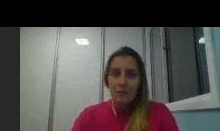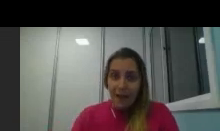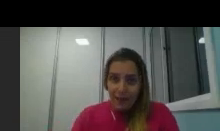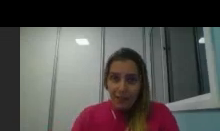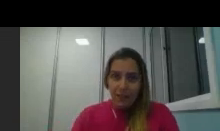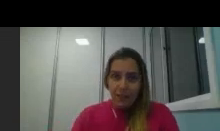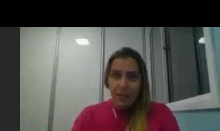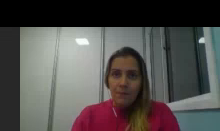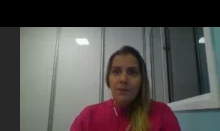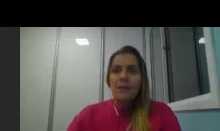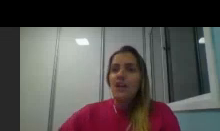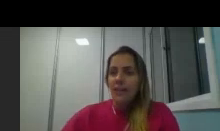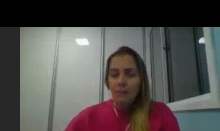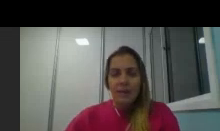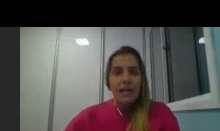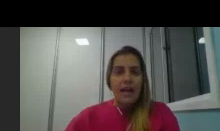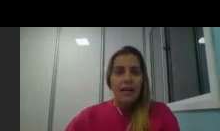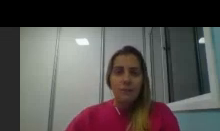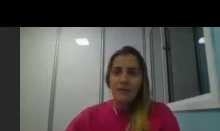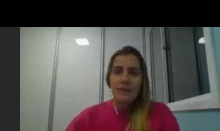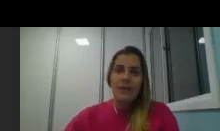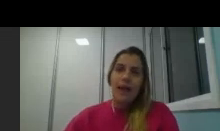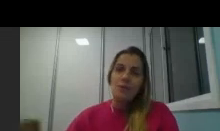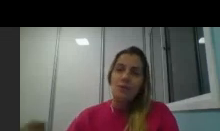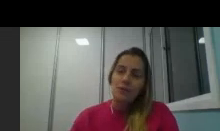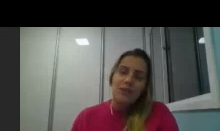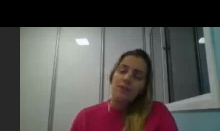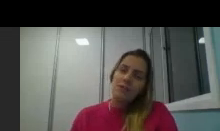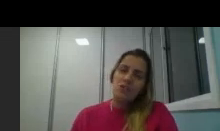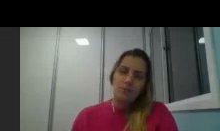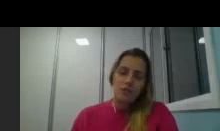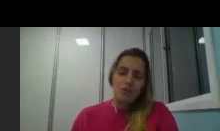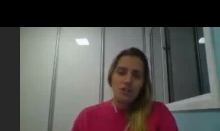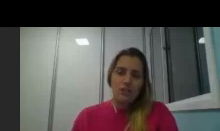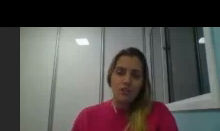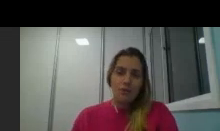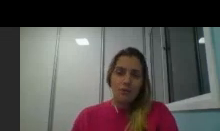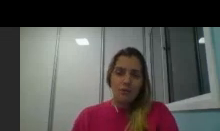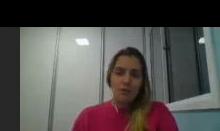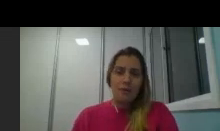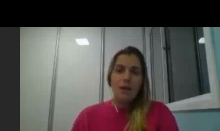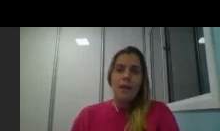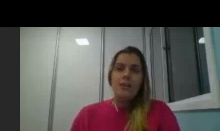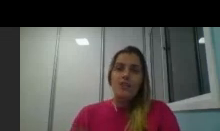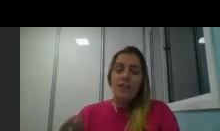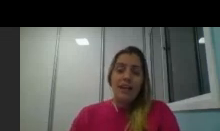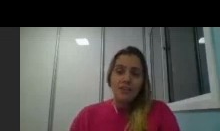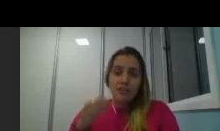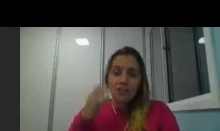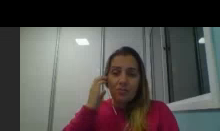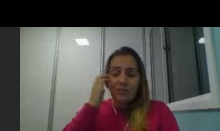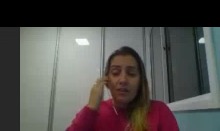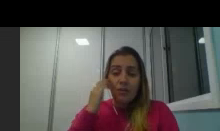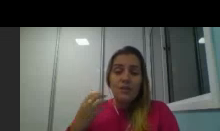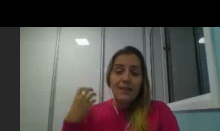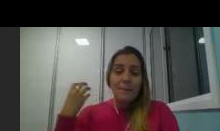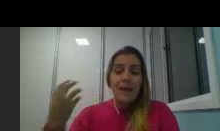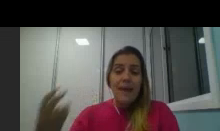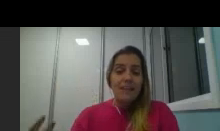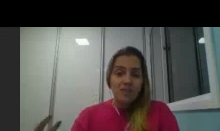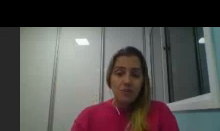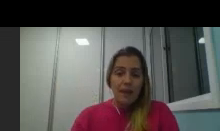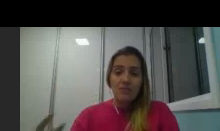vocês se formarem, já tem mercado para ser absorvido esse tipo de profissional. Genética, gente, vocês têm